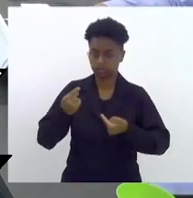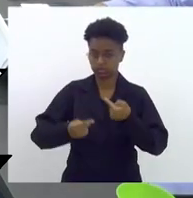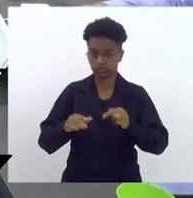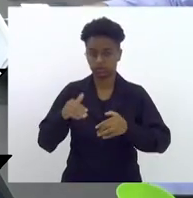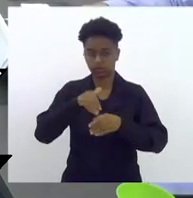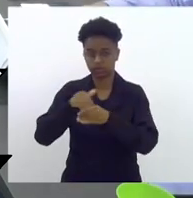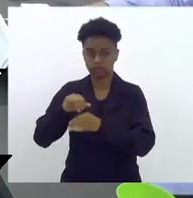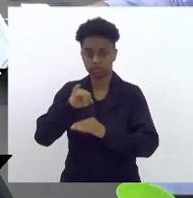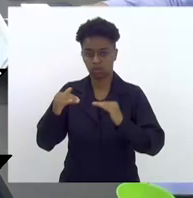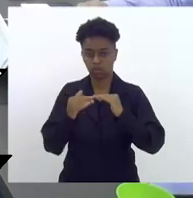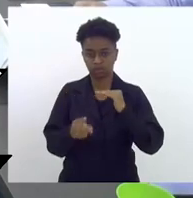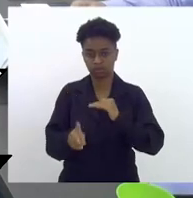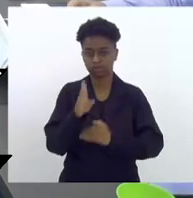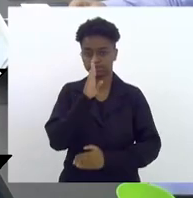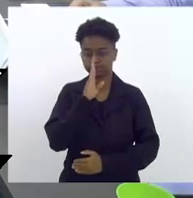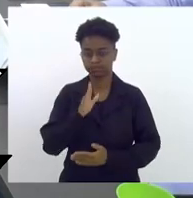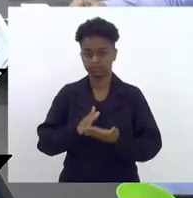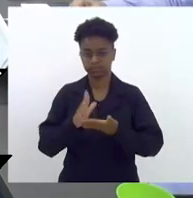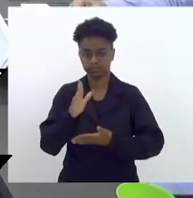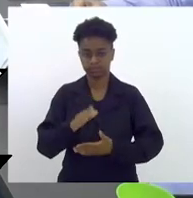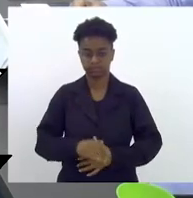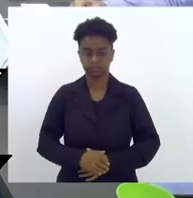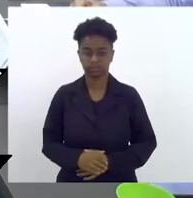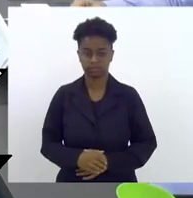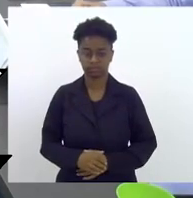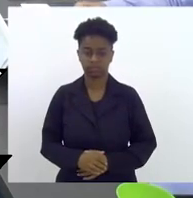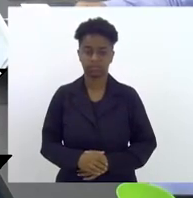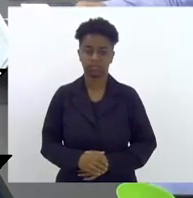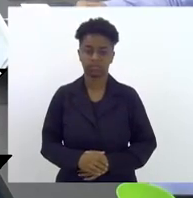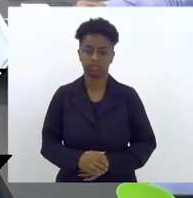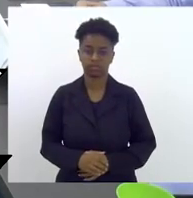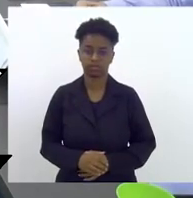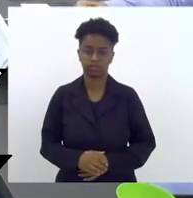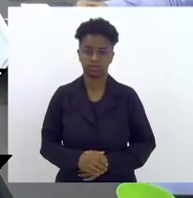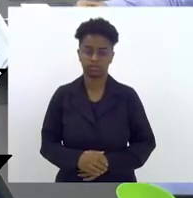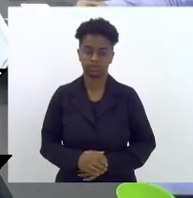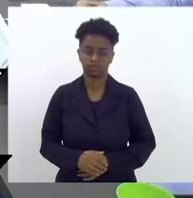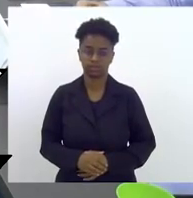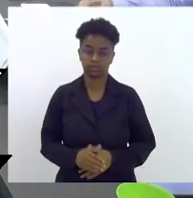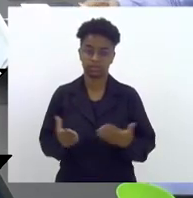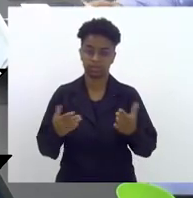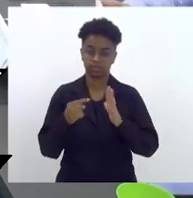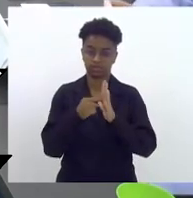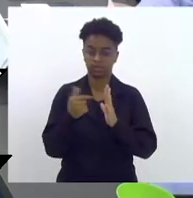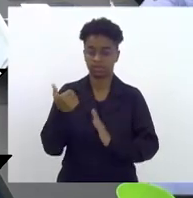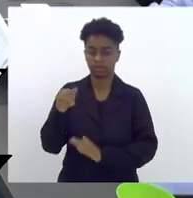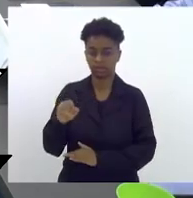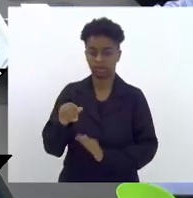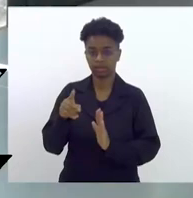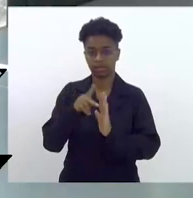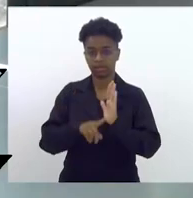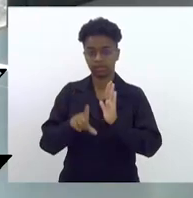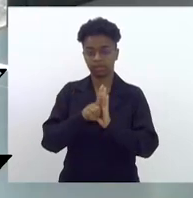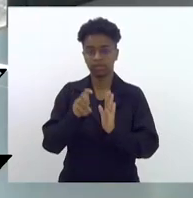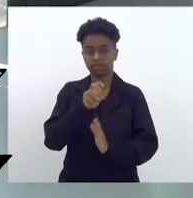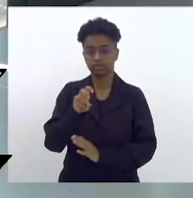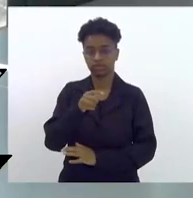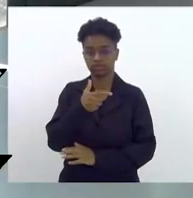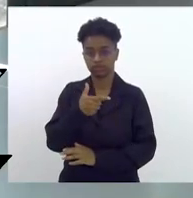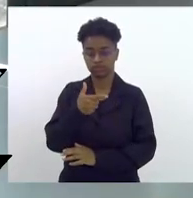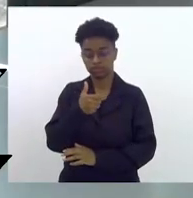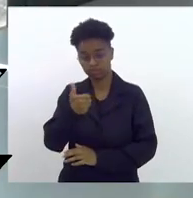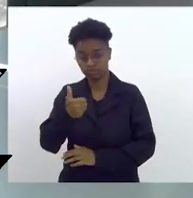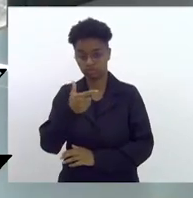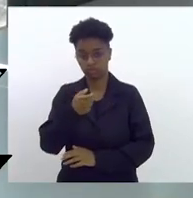votação senhores que aprovam permaneçam Como estão aprovado passo ao 10 da pauta o pl551 de 23 de